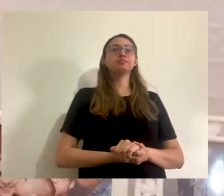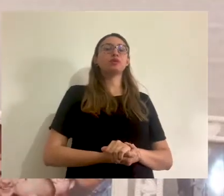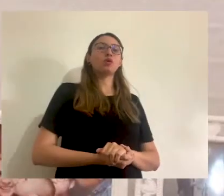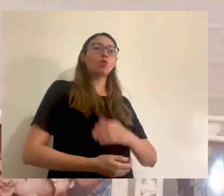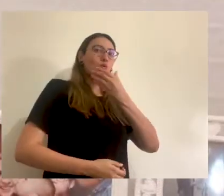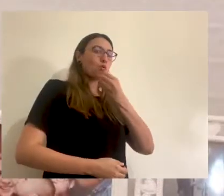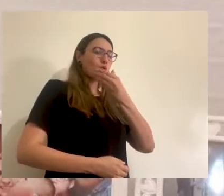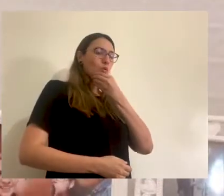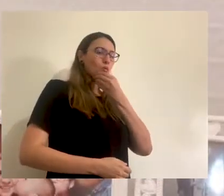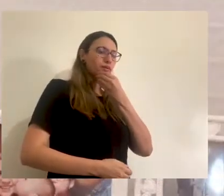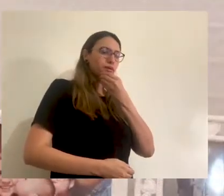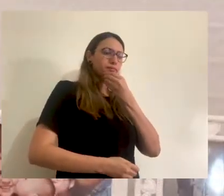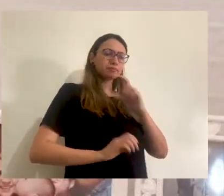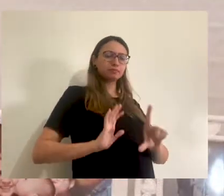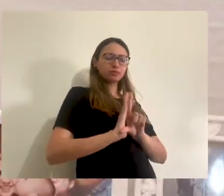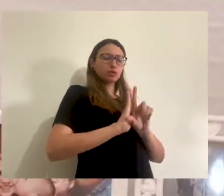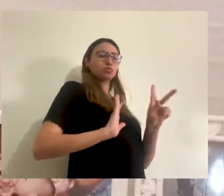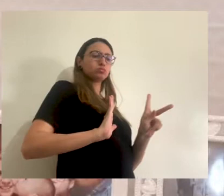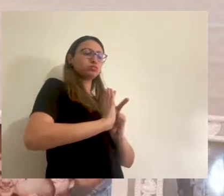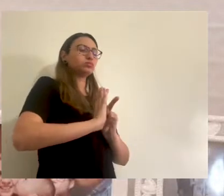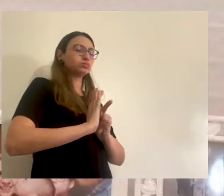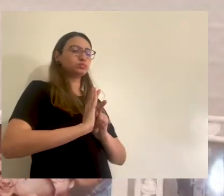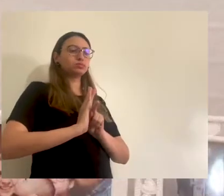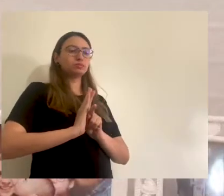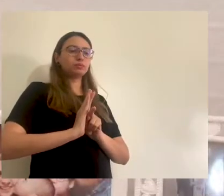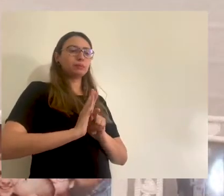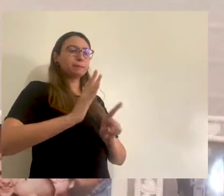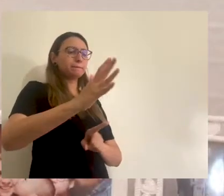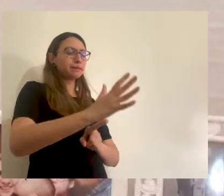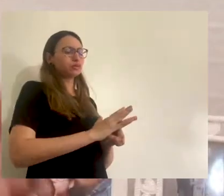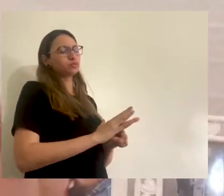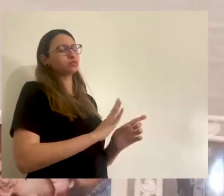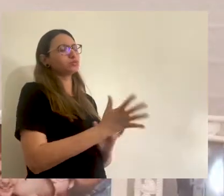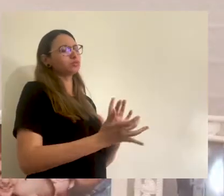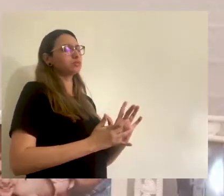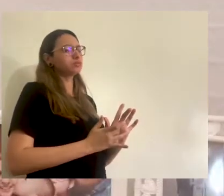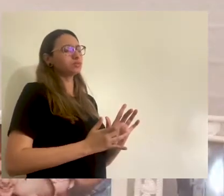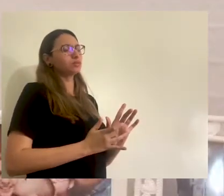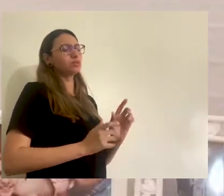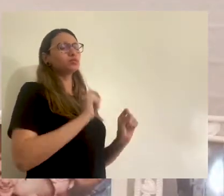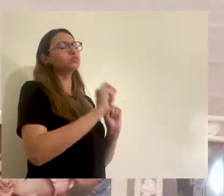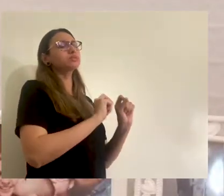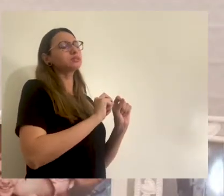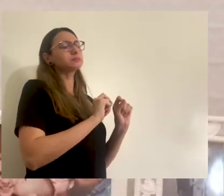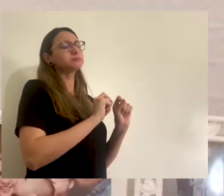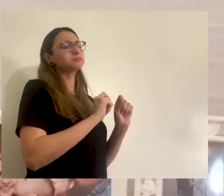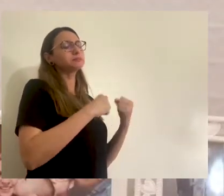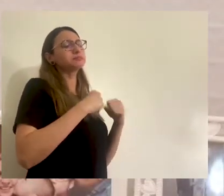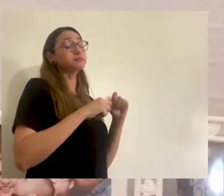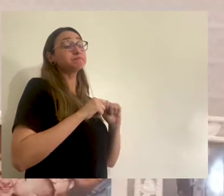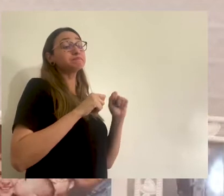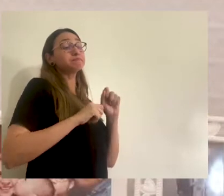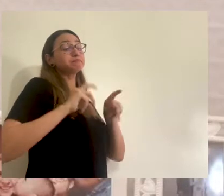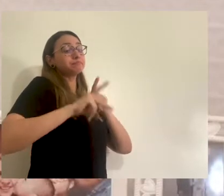lei levantou-se para pôr Jesus à prova e lhe perguntou: Mestre, o que preciso fazer para herdar a vida eterna? O